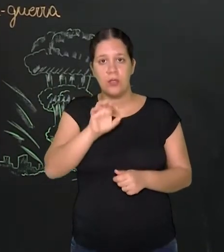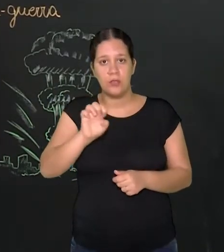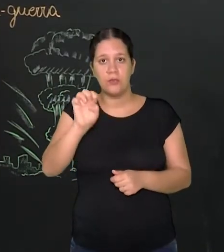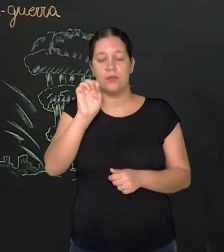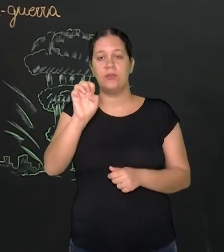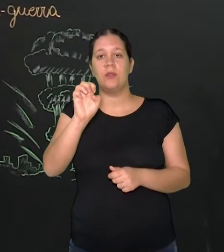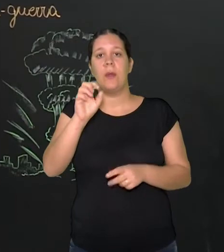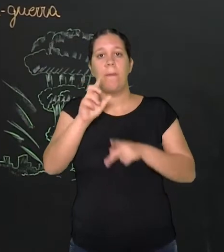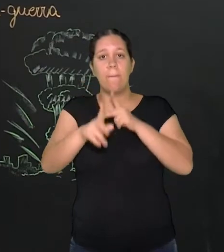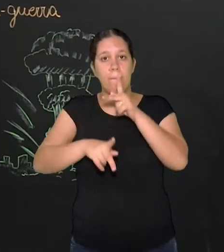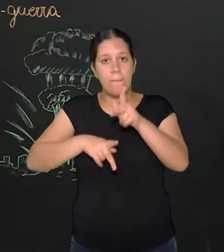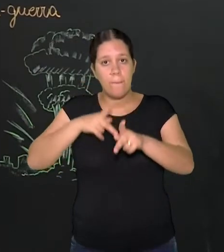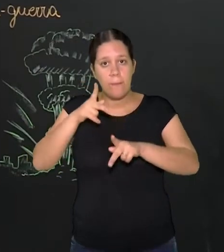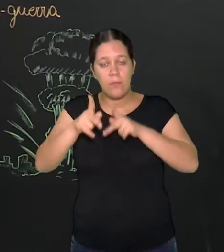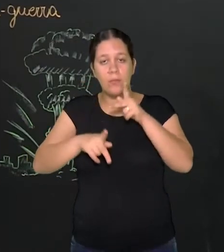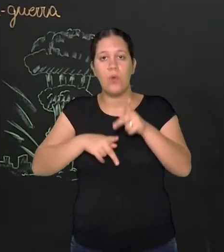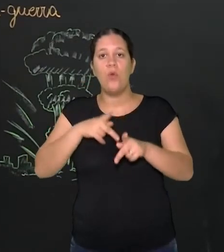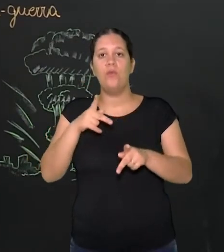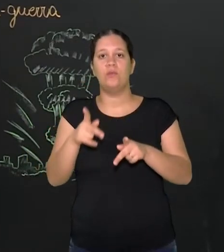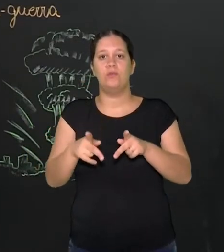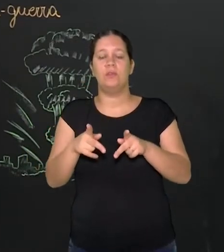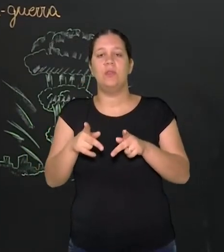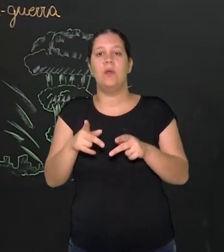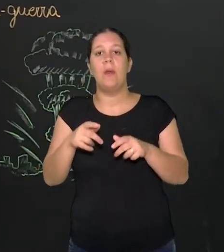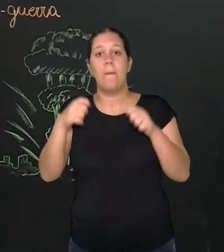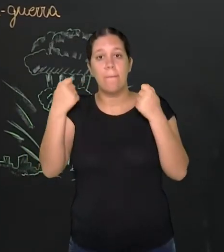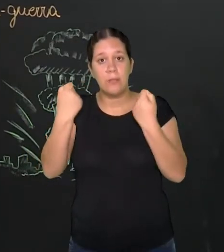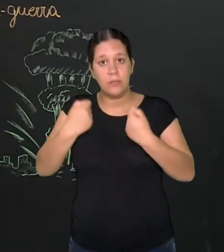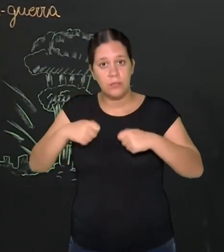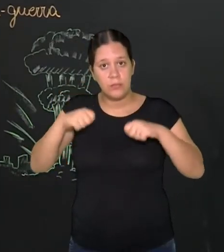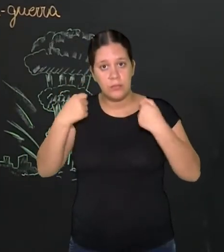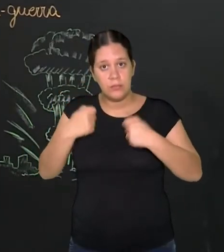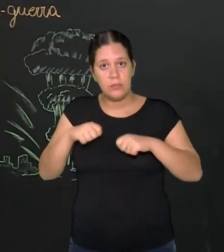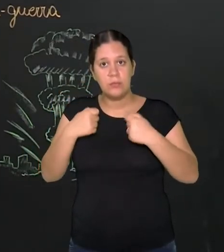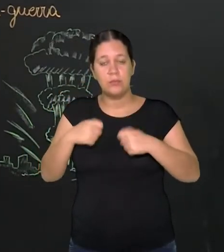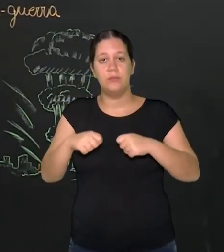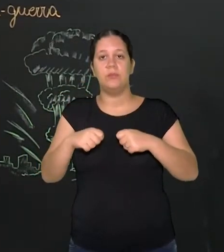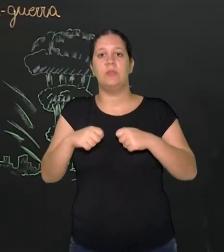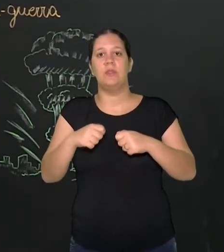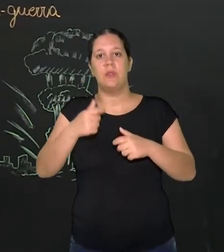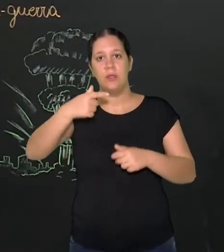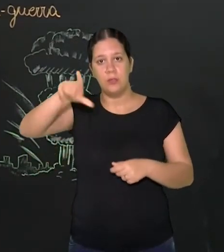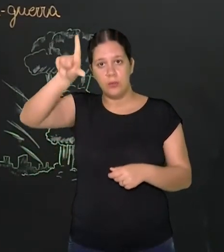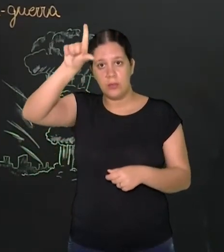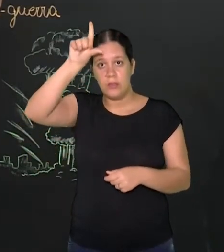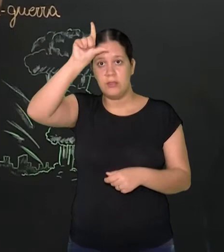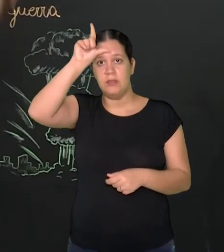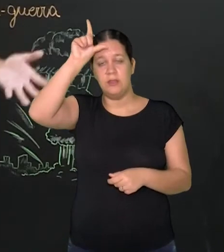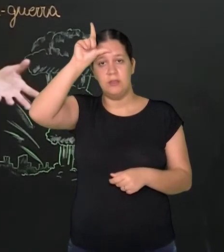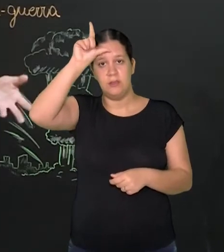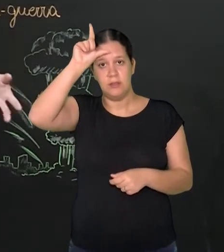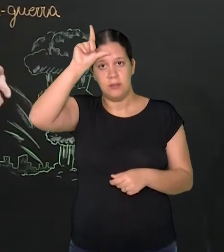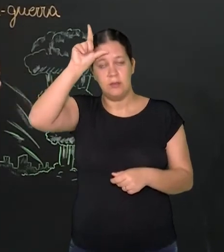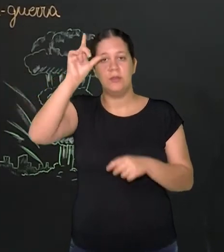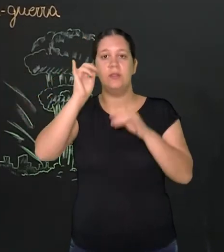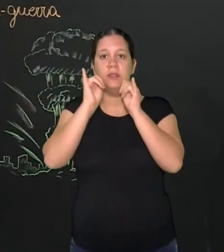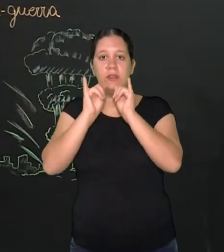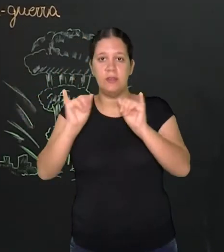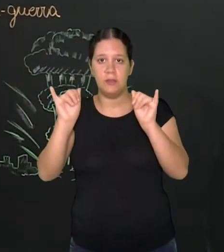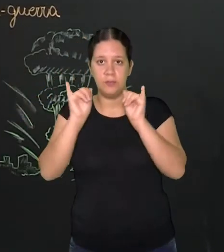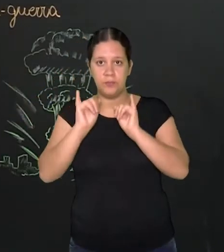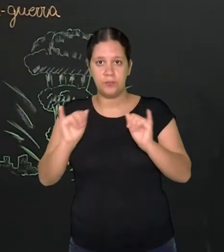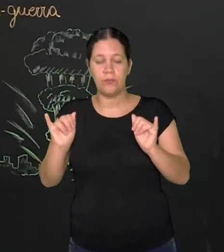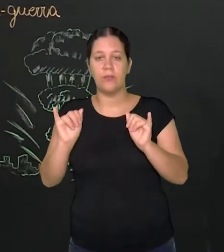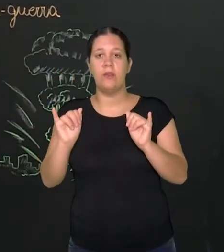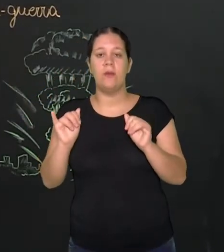tinha maioria de povos de origem germânica, ou seja, deveriam ser comandados pelo líder dos germânicos, era isso que se